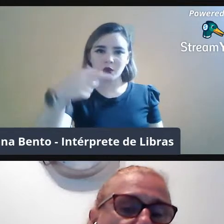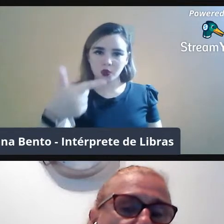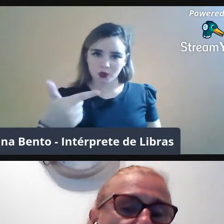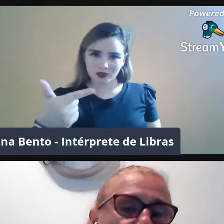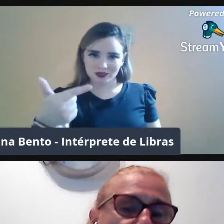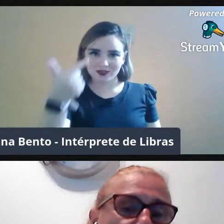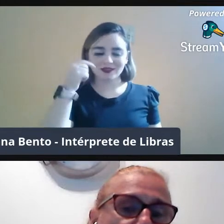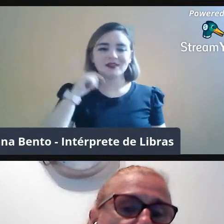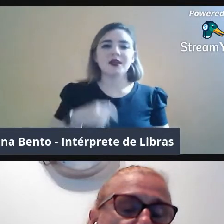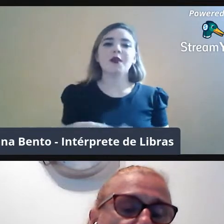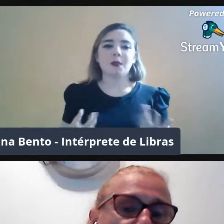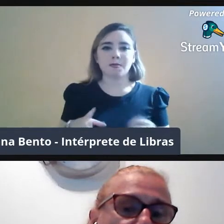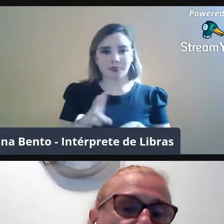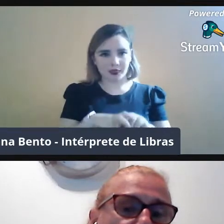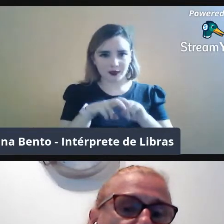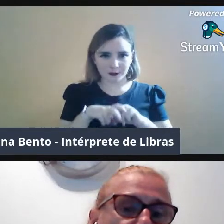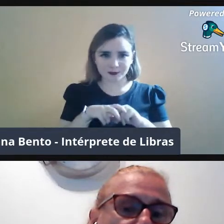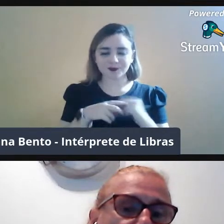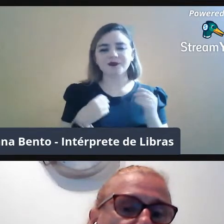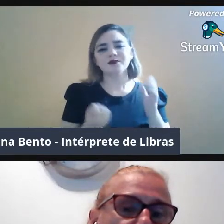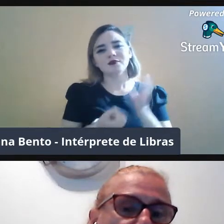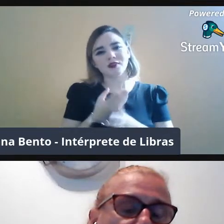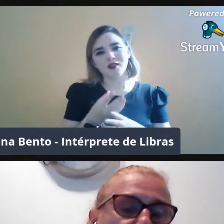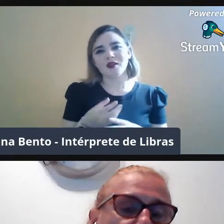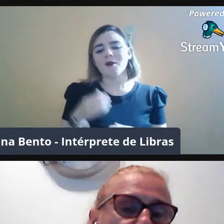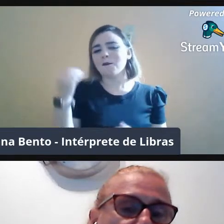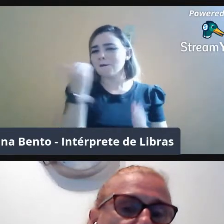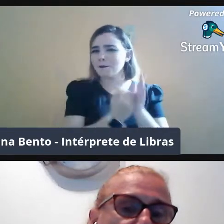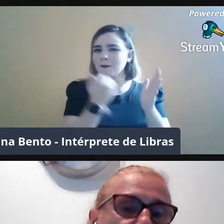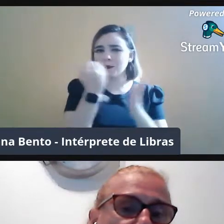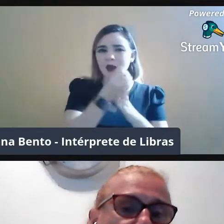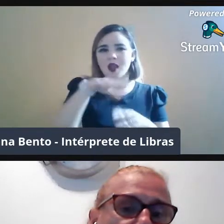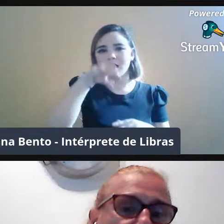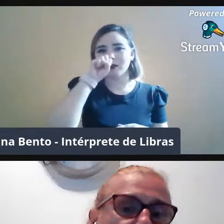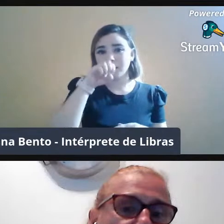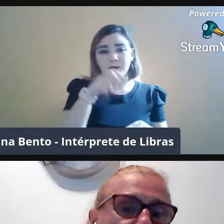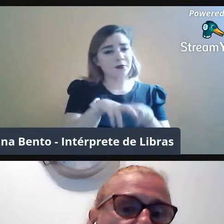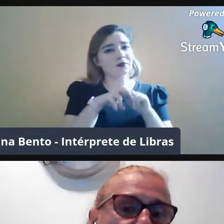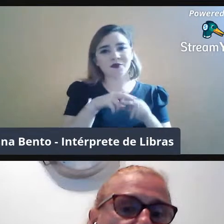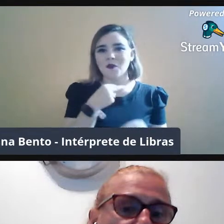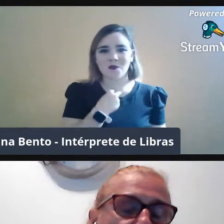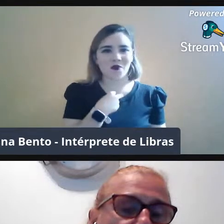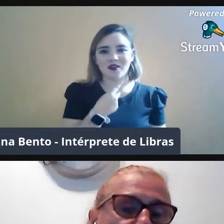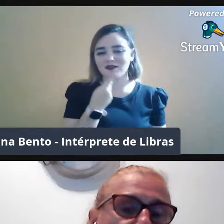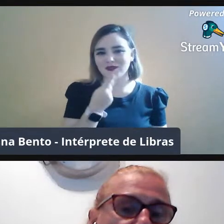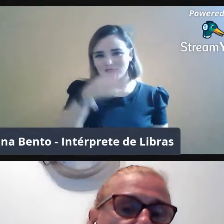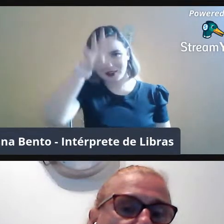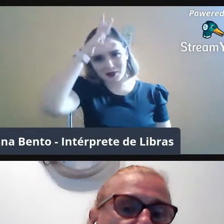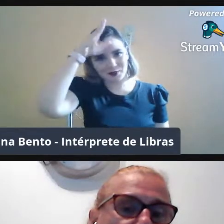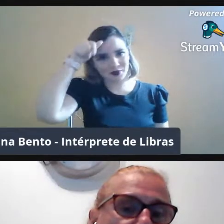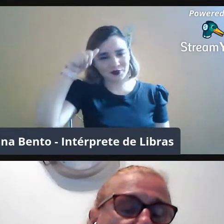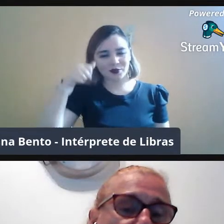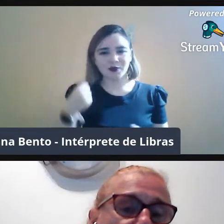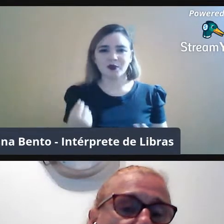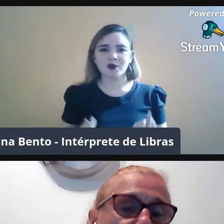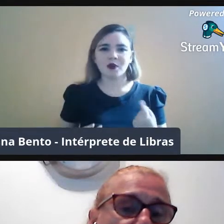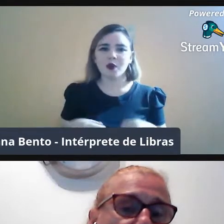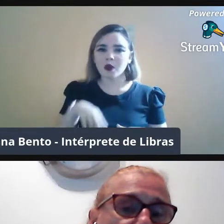ela fica produzindo mais oxigênio. Por isso, a gente não pode dizer que a Amazônia é o pulmão do mundo. Ué, mas então